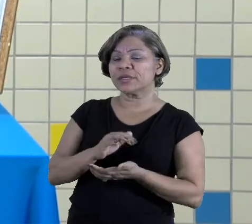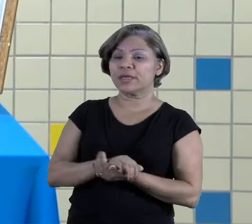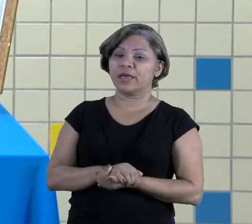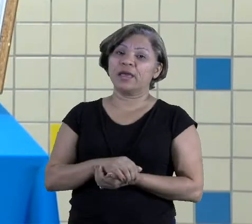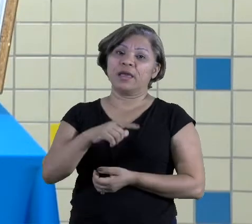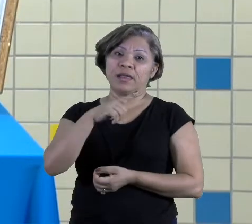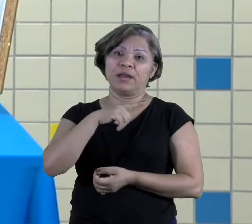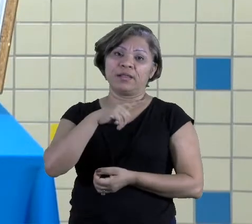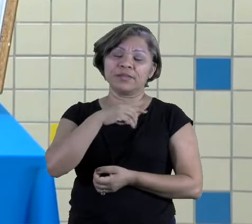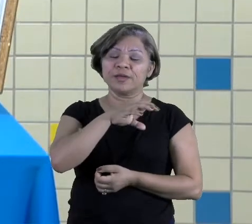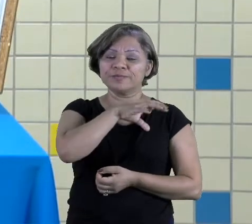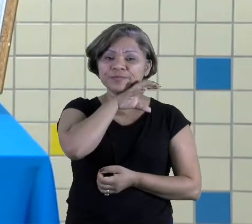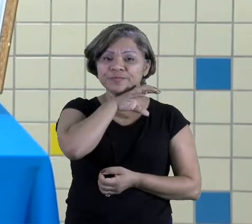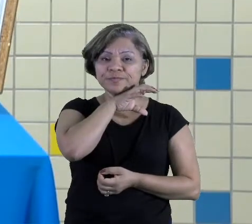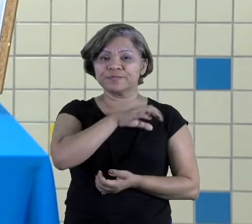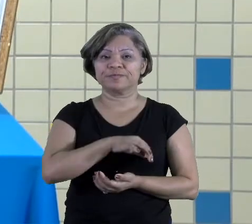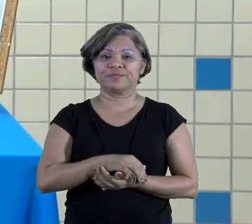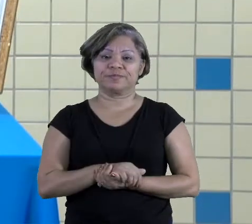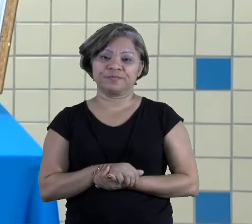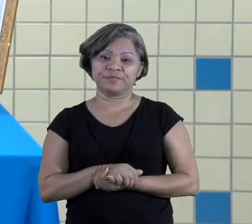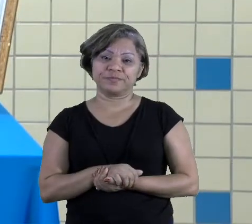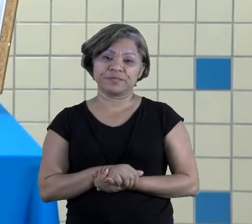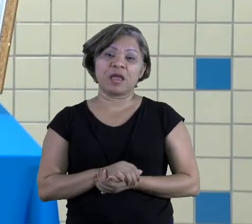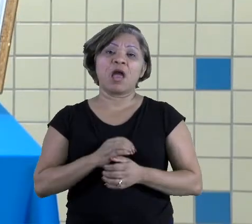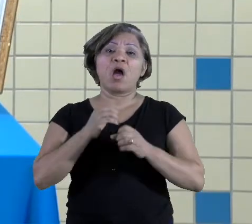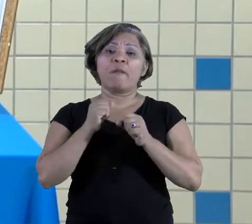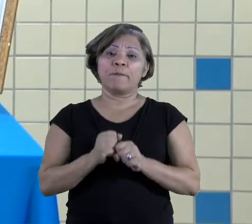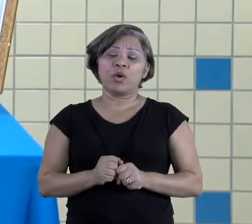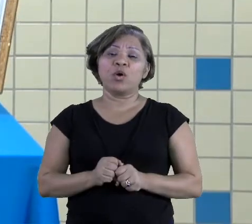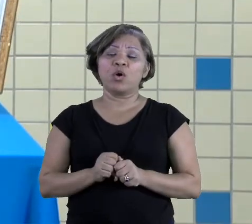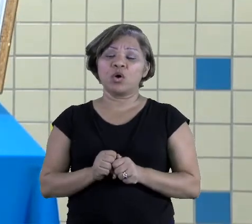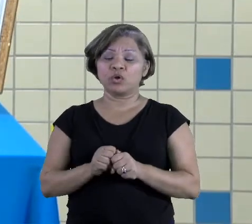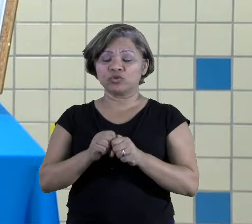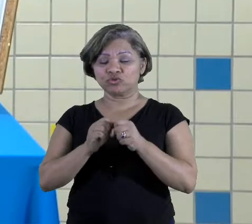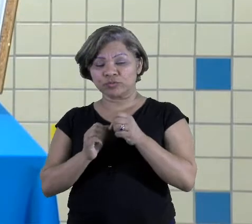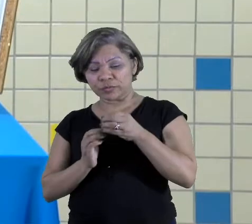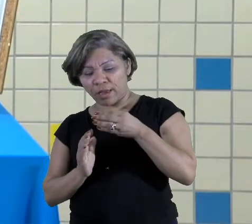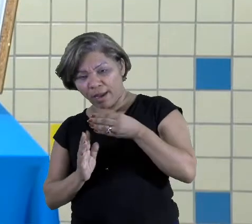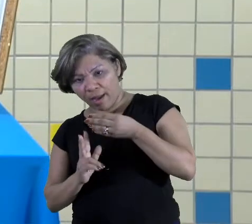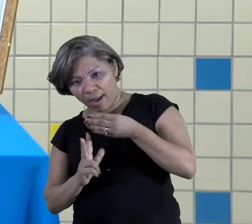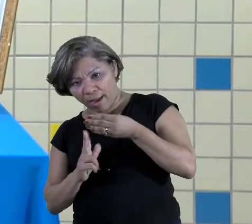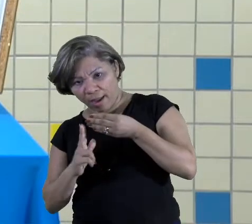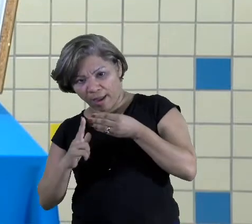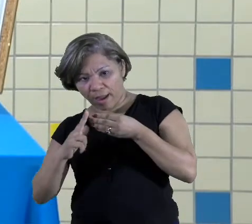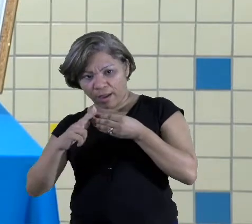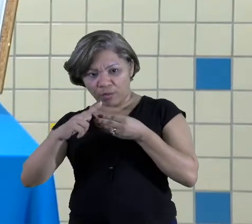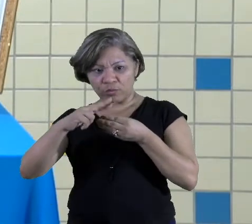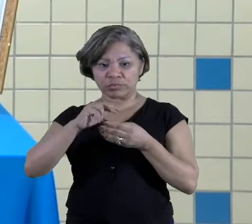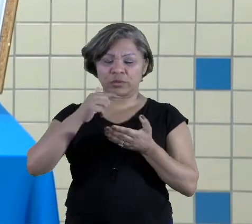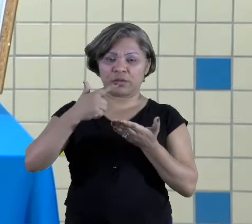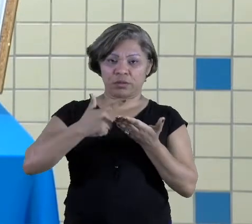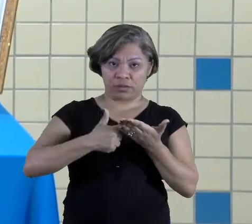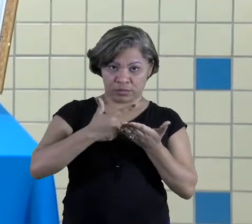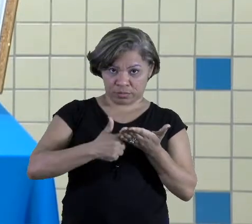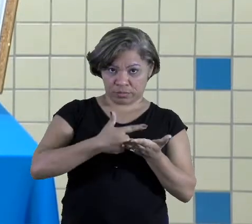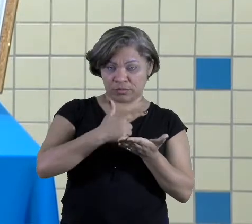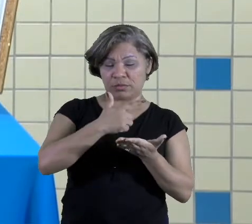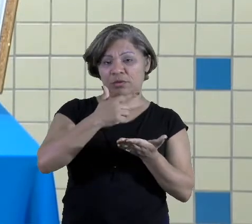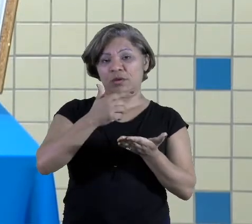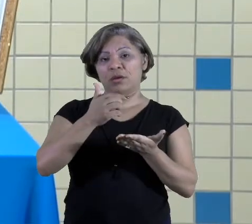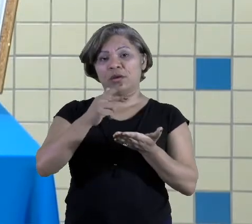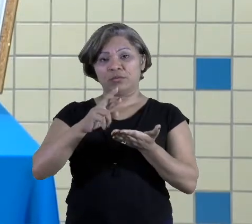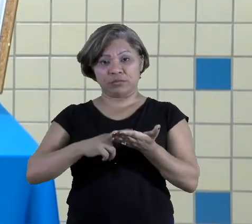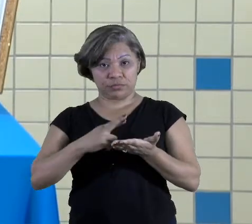de animais. Aí pode ser recortada essas gravuras de revistas, jornais. Para você que